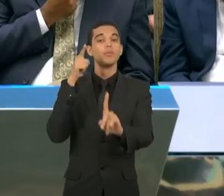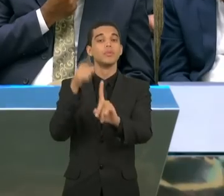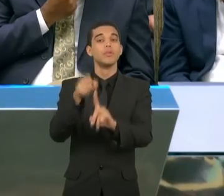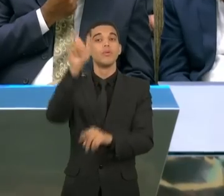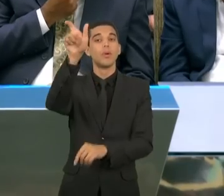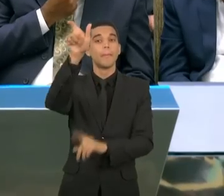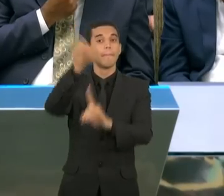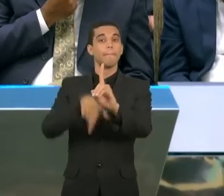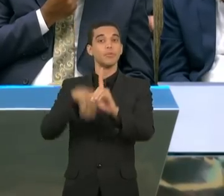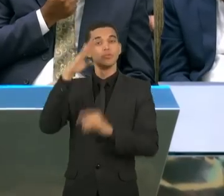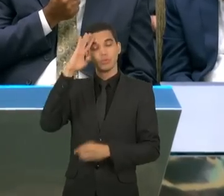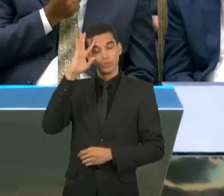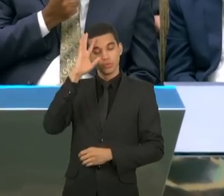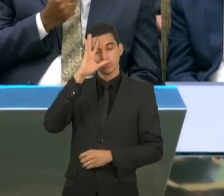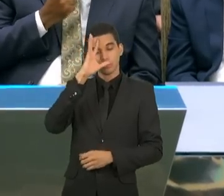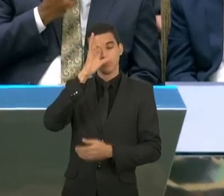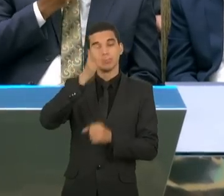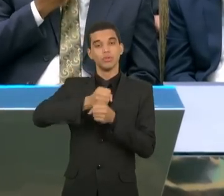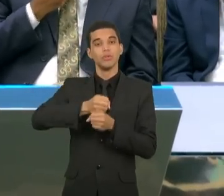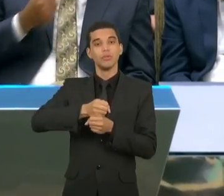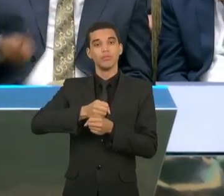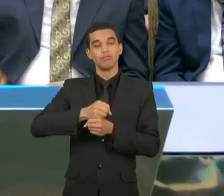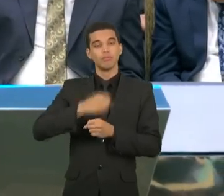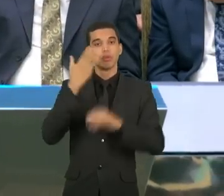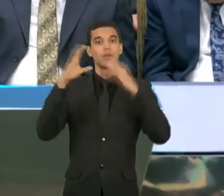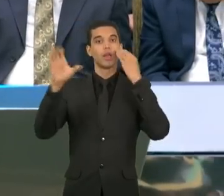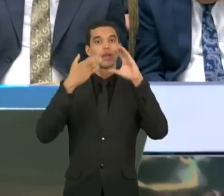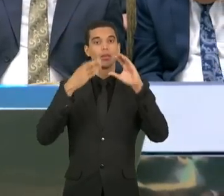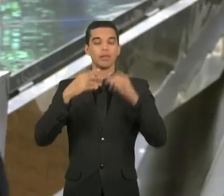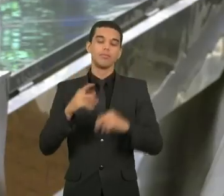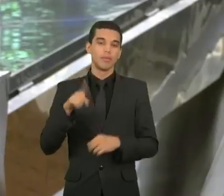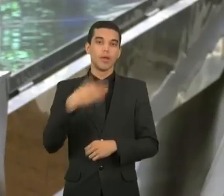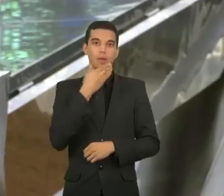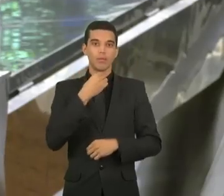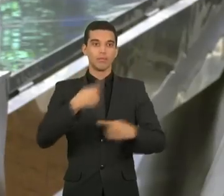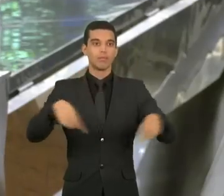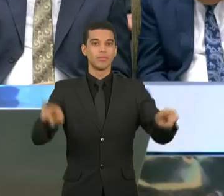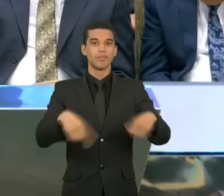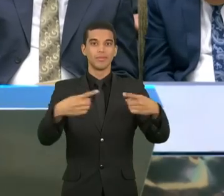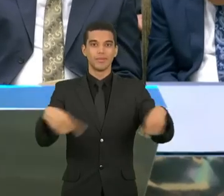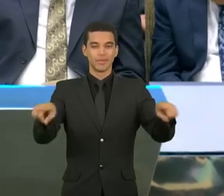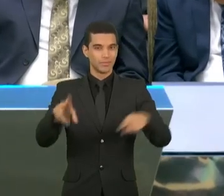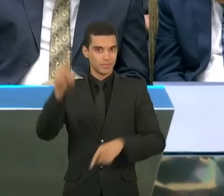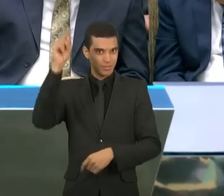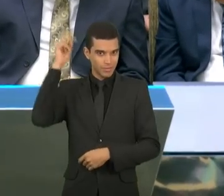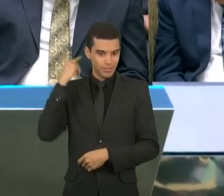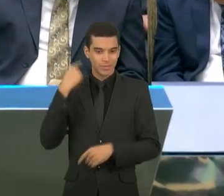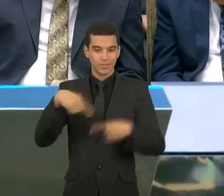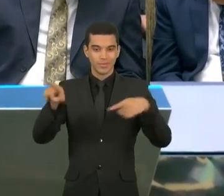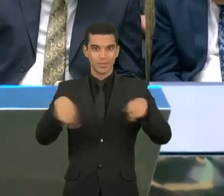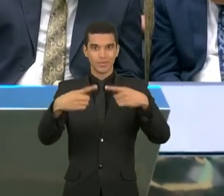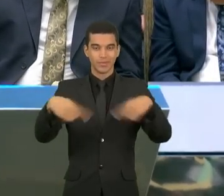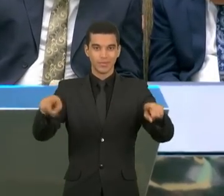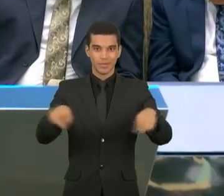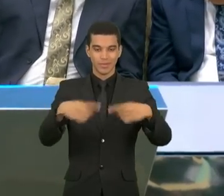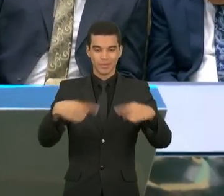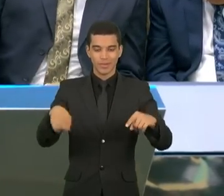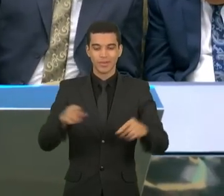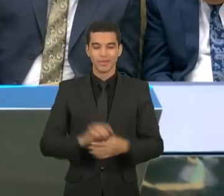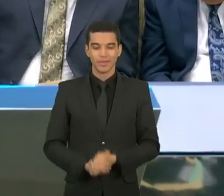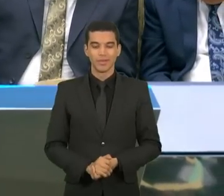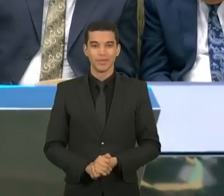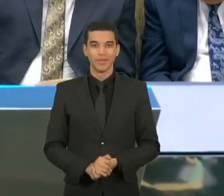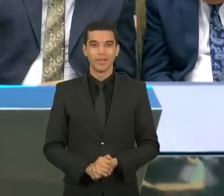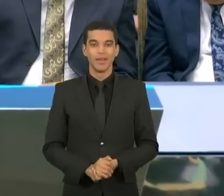cantor mor, que era o quê? Era o maestro do grupo. Se você entendeu, diga amém. Amém. Era o irmão Silvio, o irmão Sandy, né?